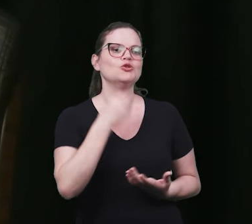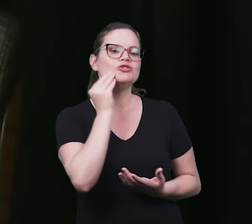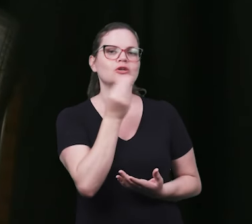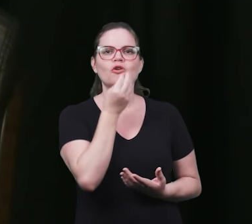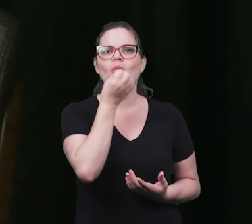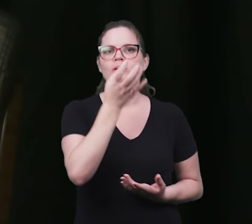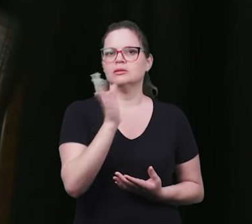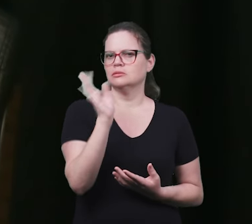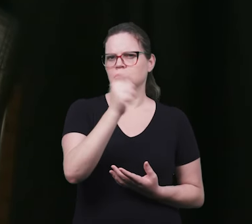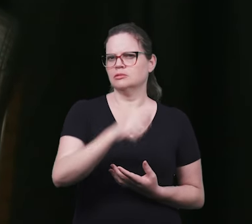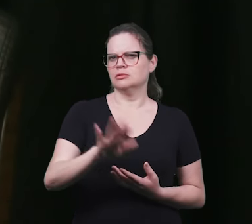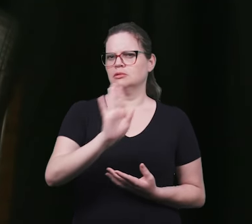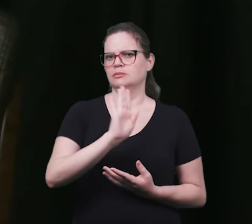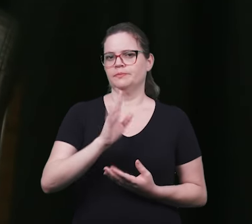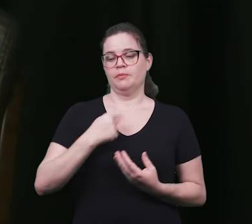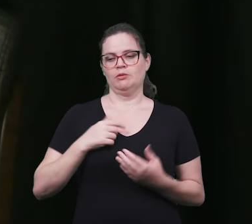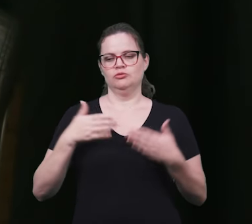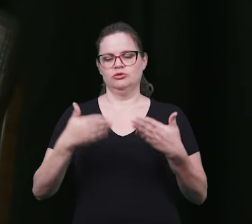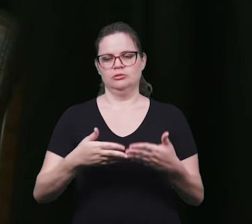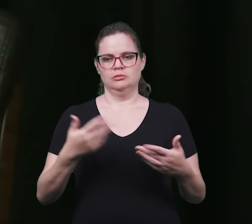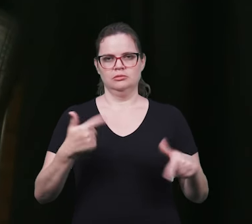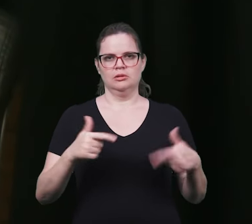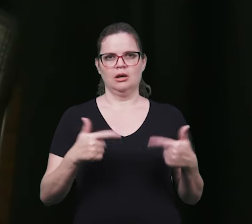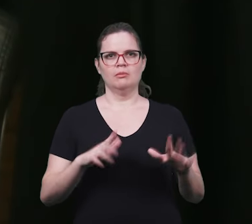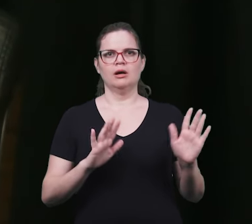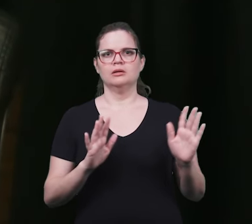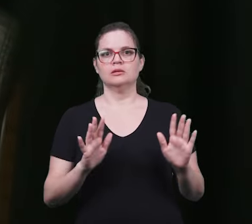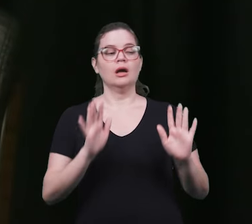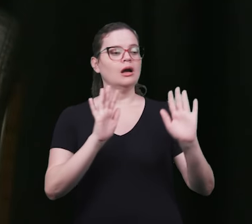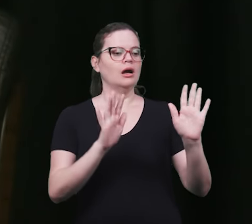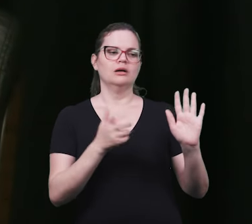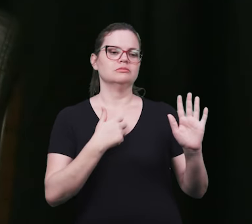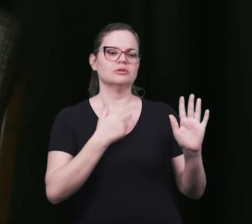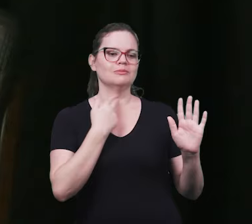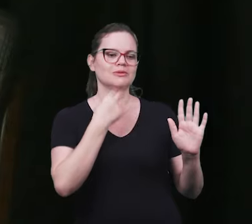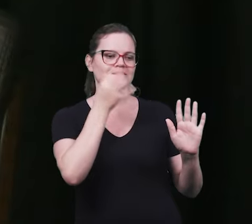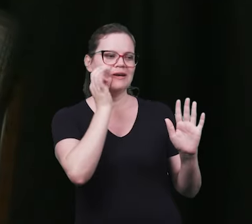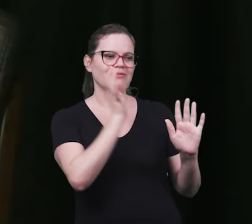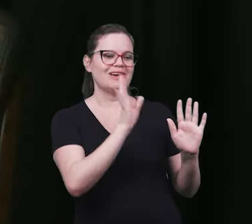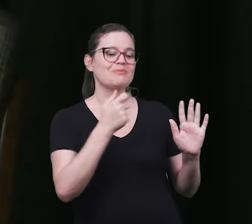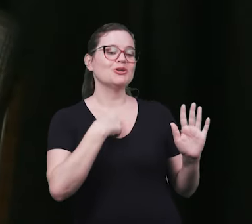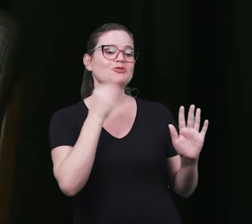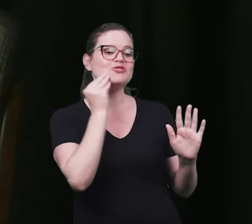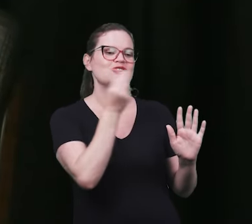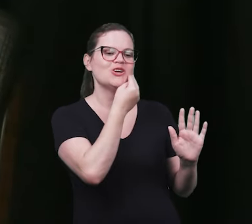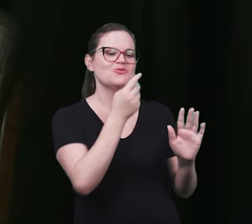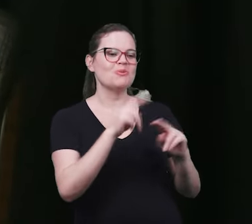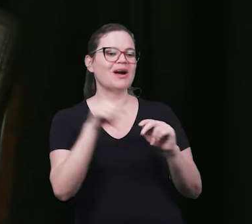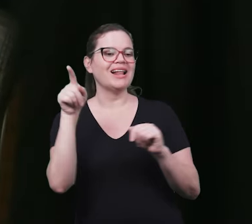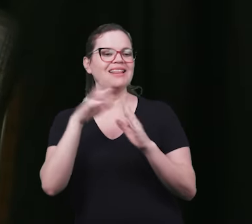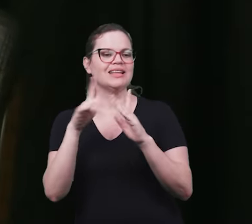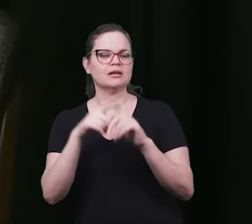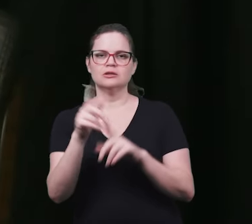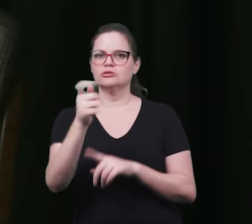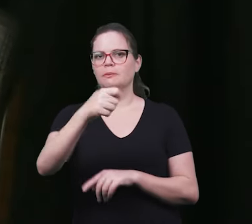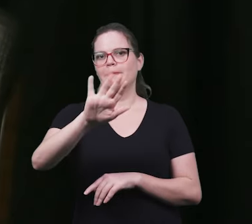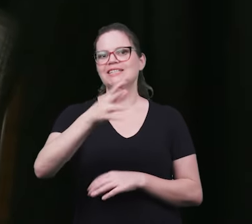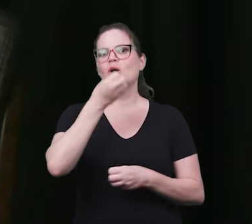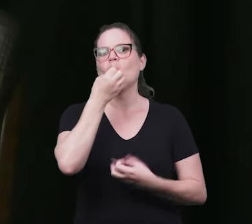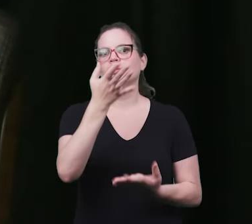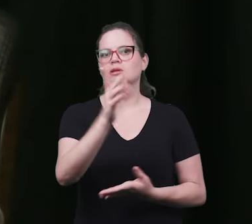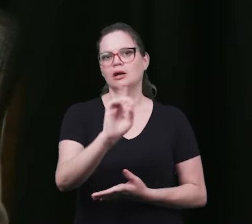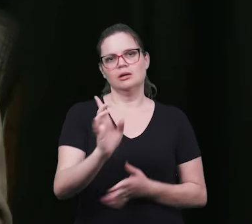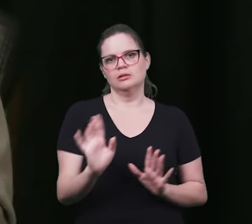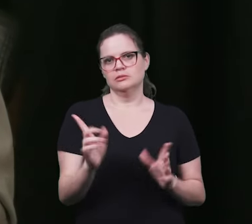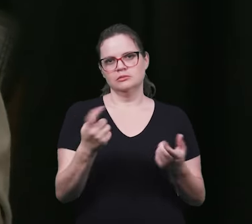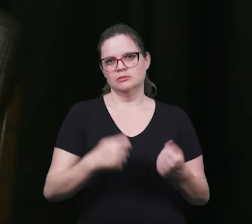jejum. Né? Chega no local de trabalho, fala, eu não vou poder tomar café não, porque eu estou em jejum lá pela igreja. Eu entendo,